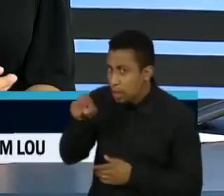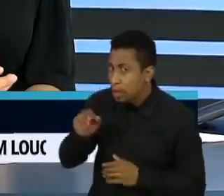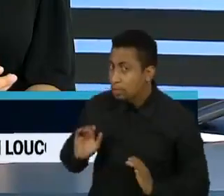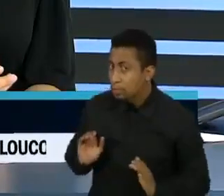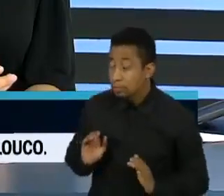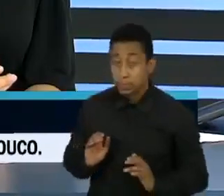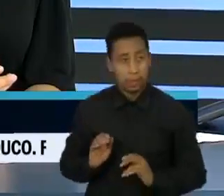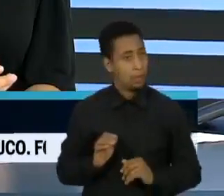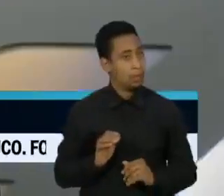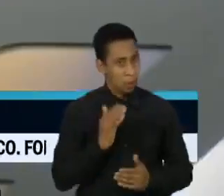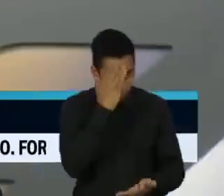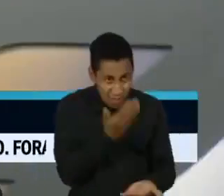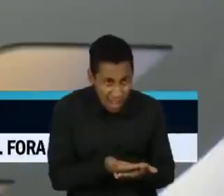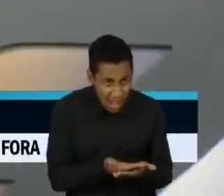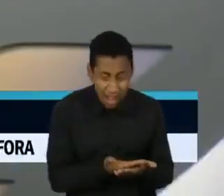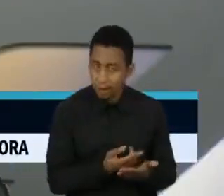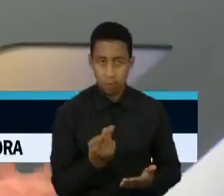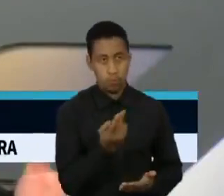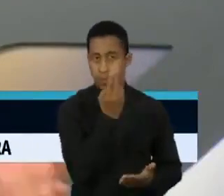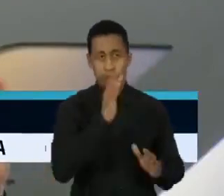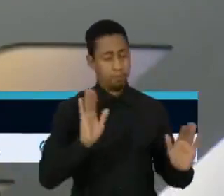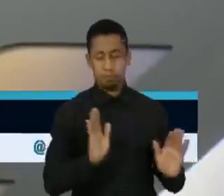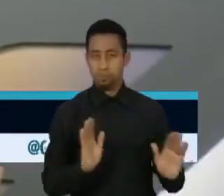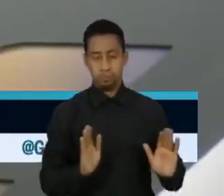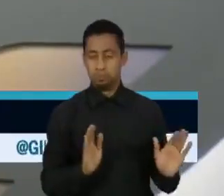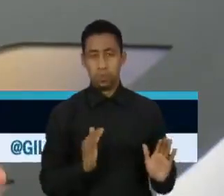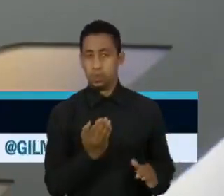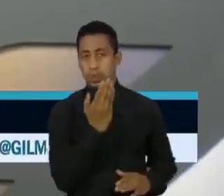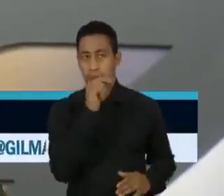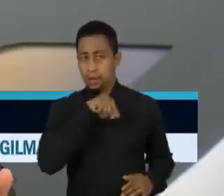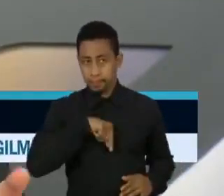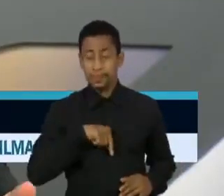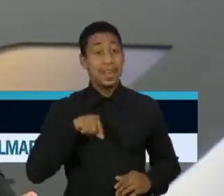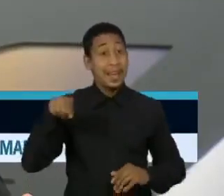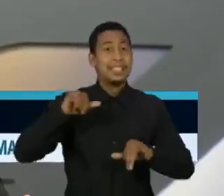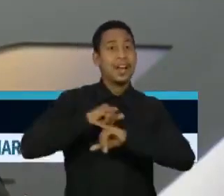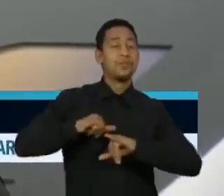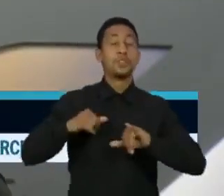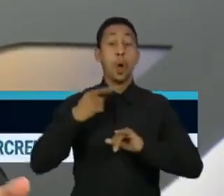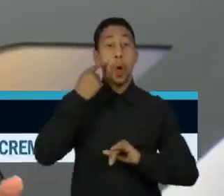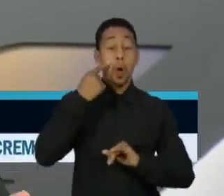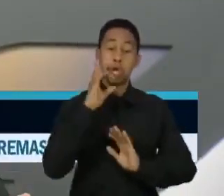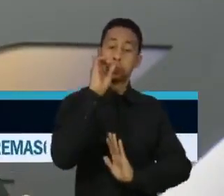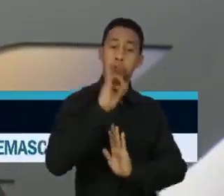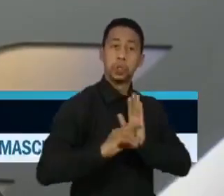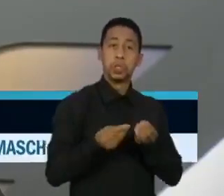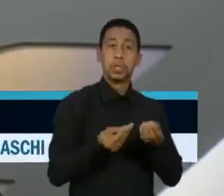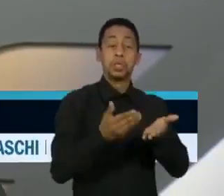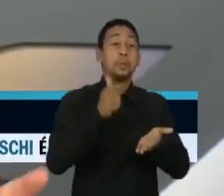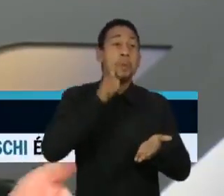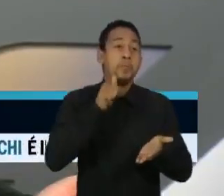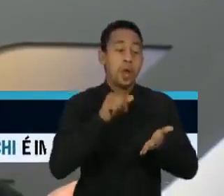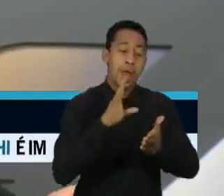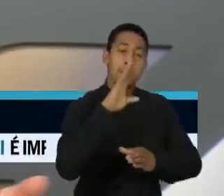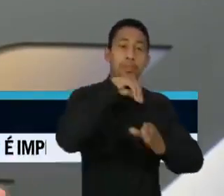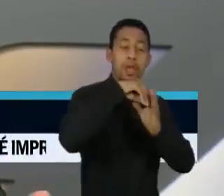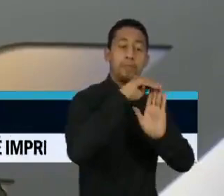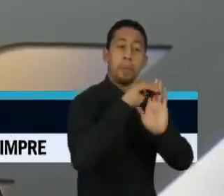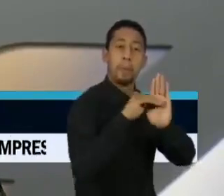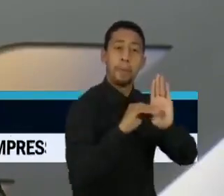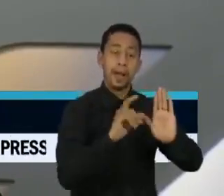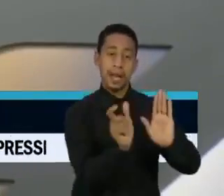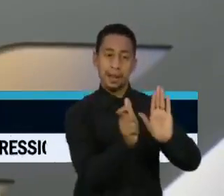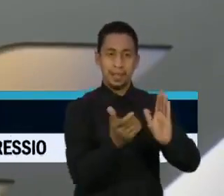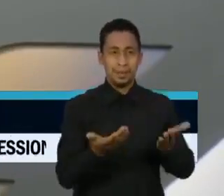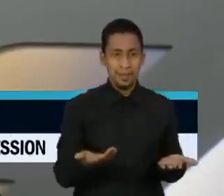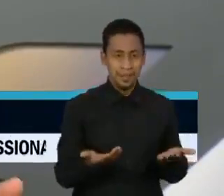deles? Não dá. E quando eles colocam, não, vamos garantir direitos às mulheres dentro da lei islâmica. E a questão é qual lei